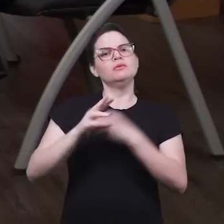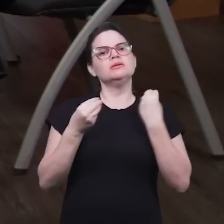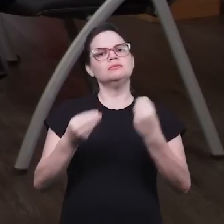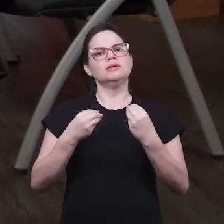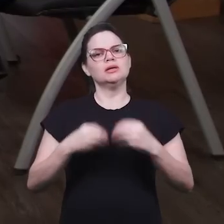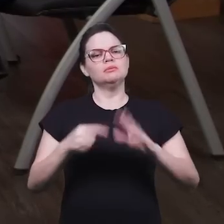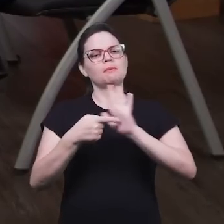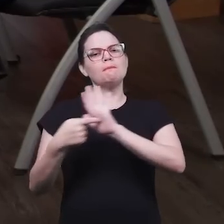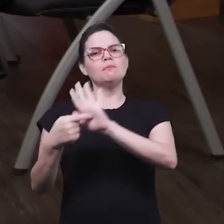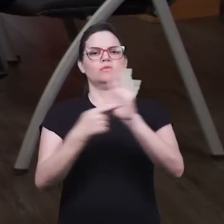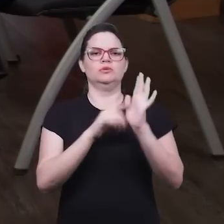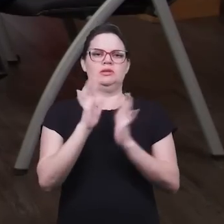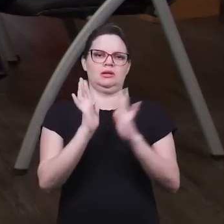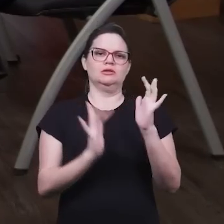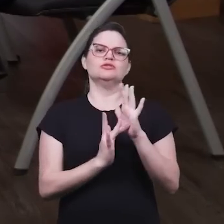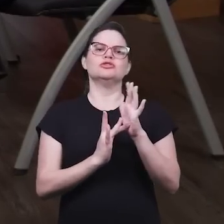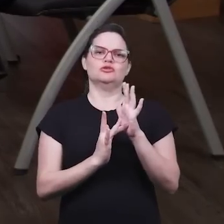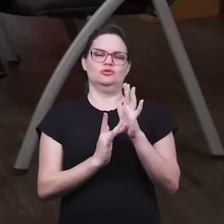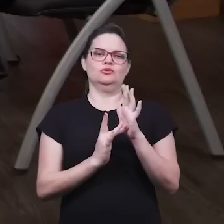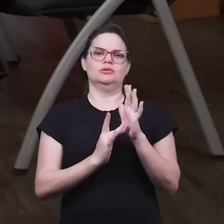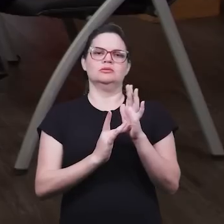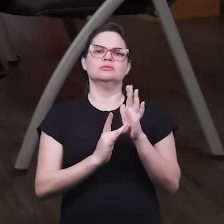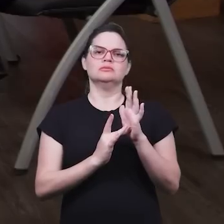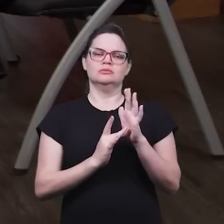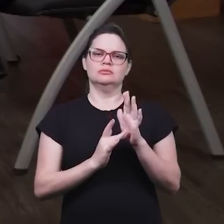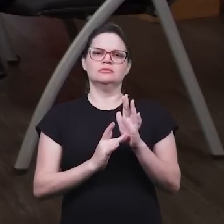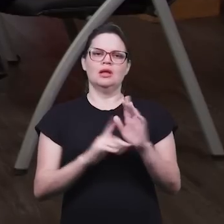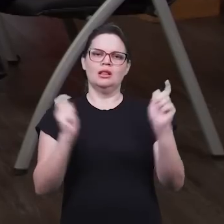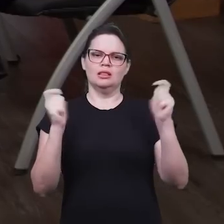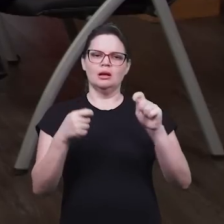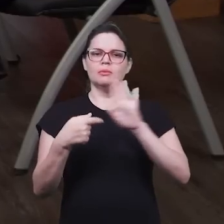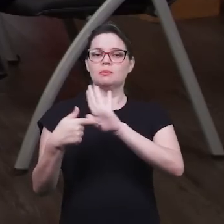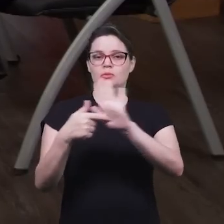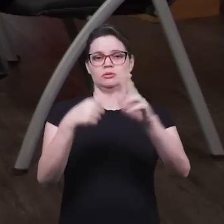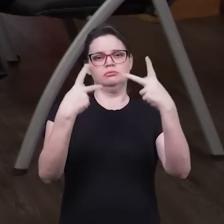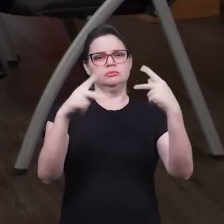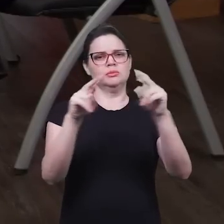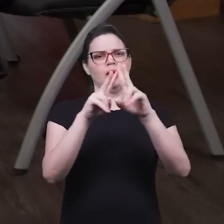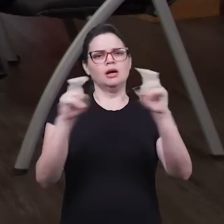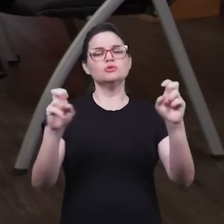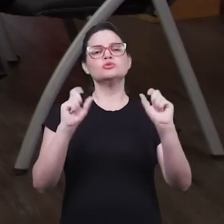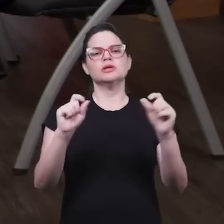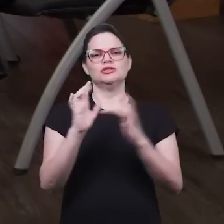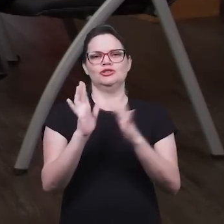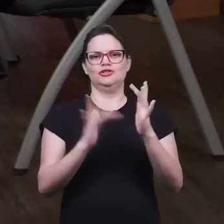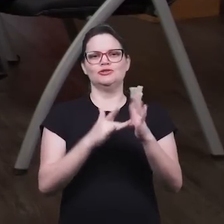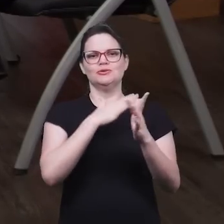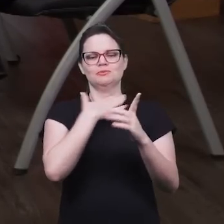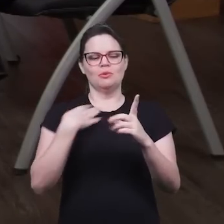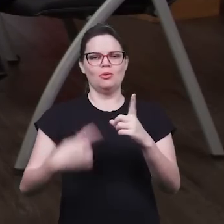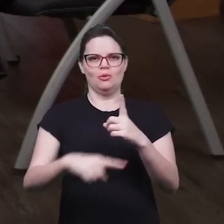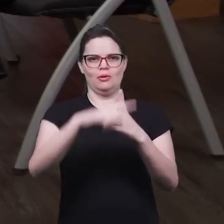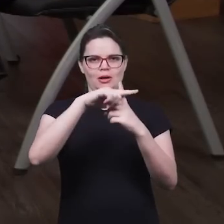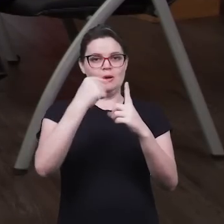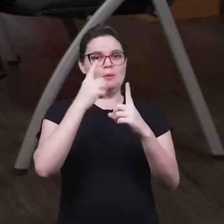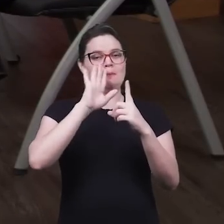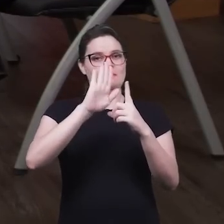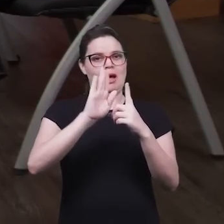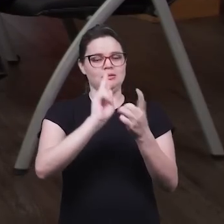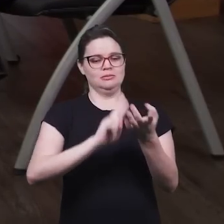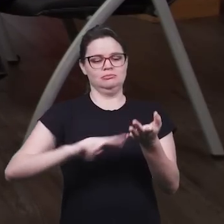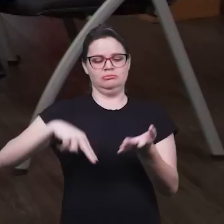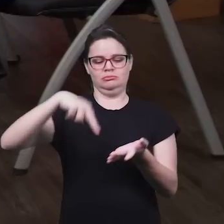que, mesmo morrendo, estando em Jesus, ele vai ressuscitar e ter uma vida eterna com